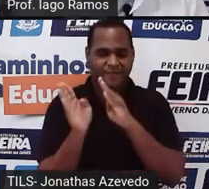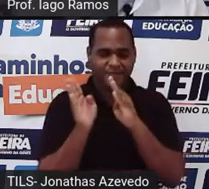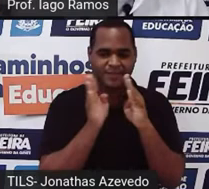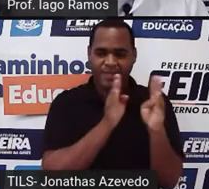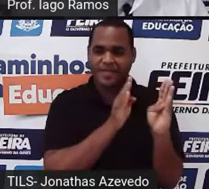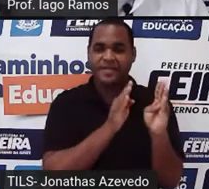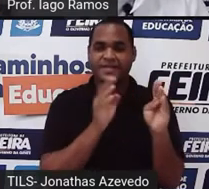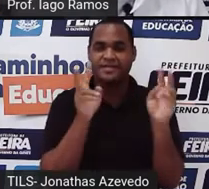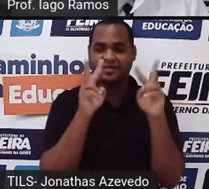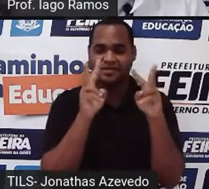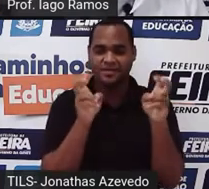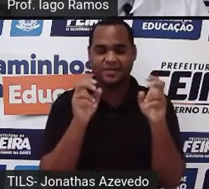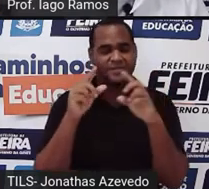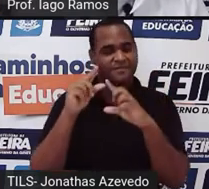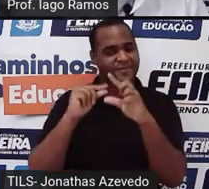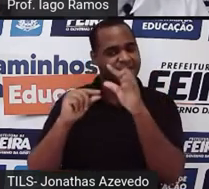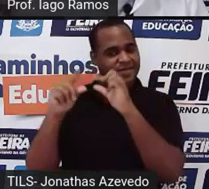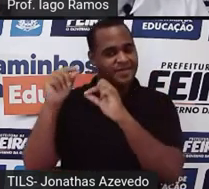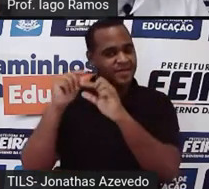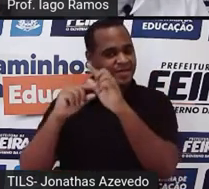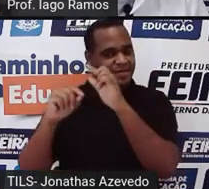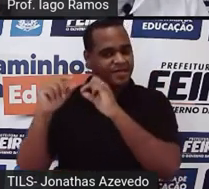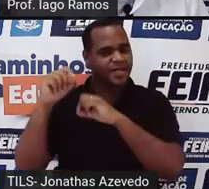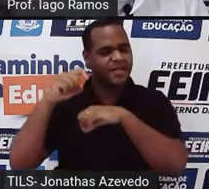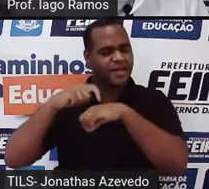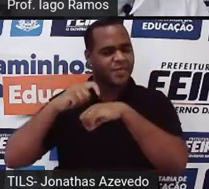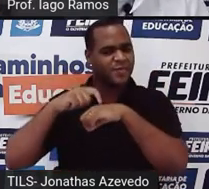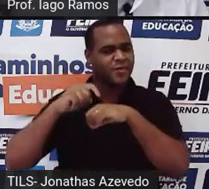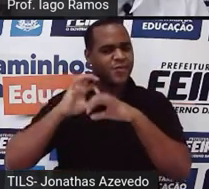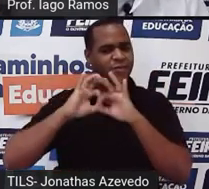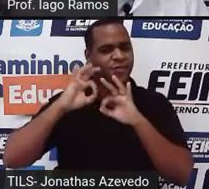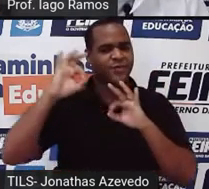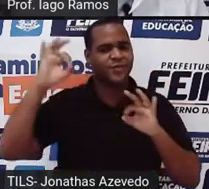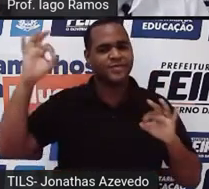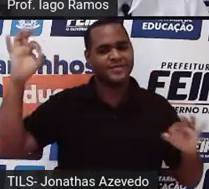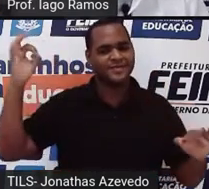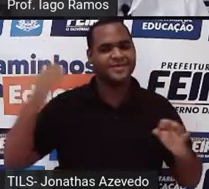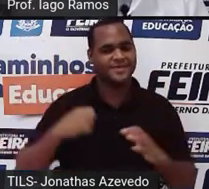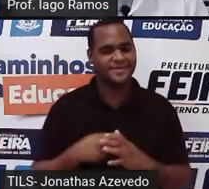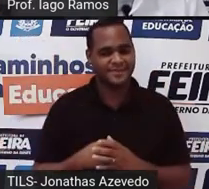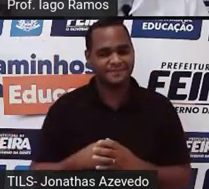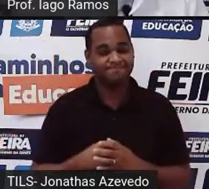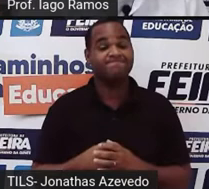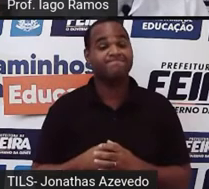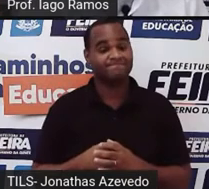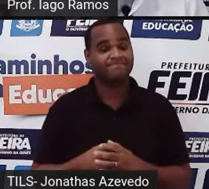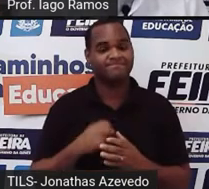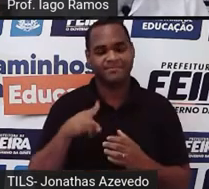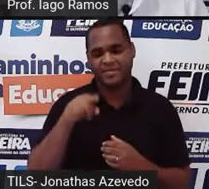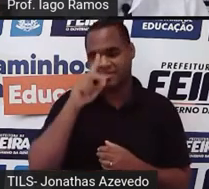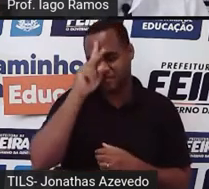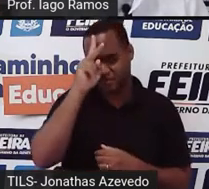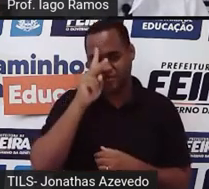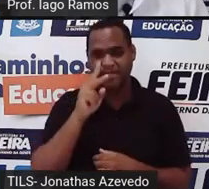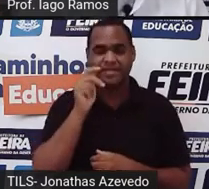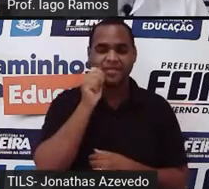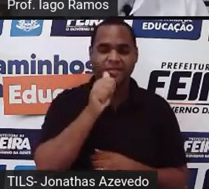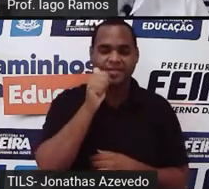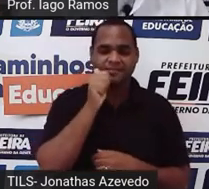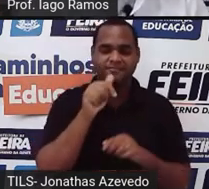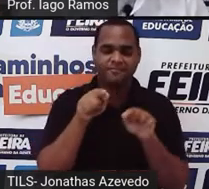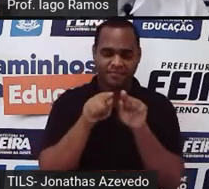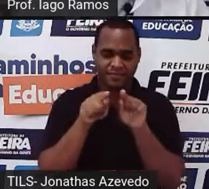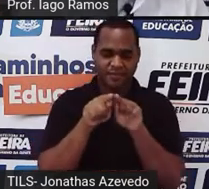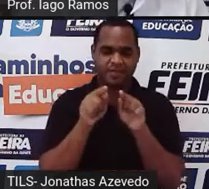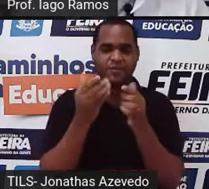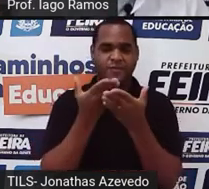o título Estrelas Além do Tempo, né? Que conta, além da história da Katherine, né, de outras